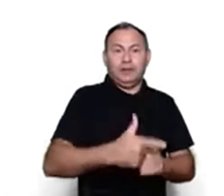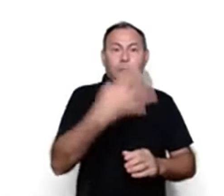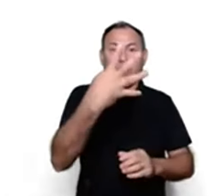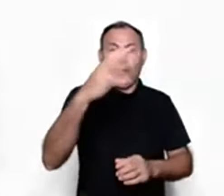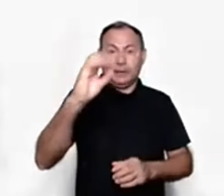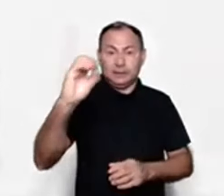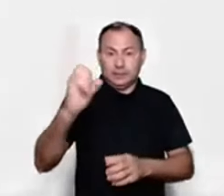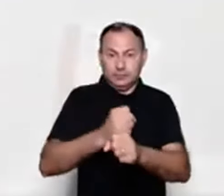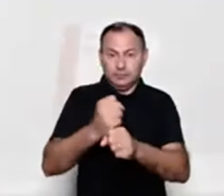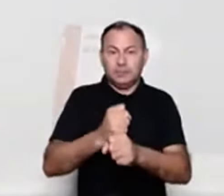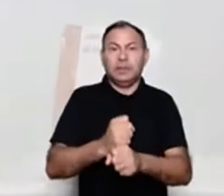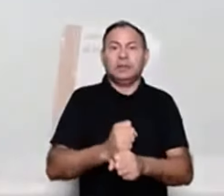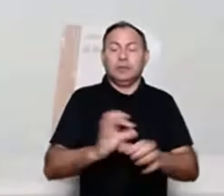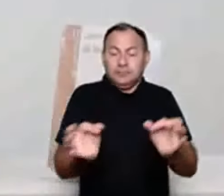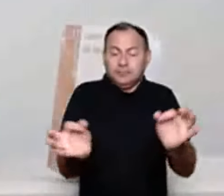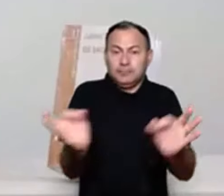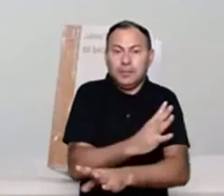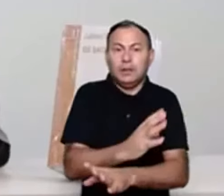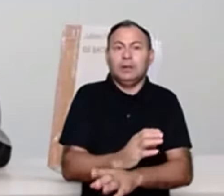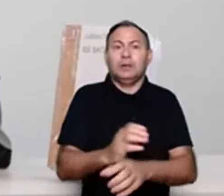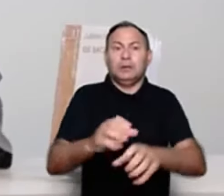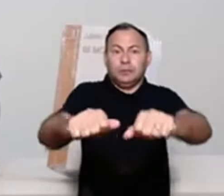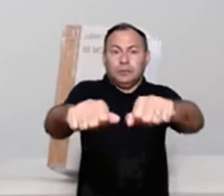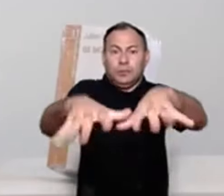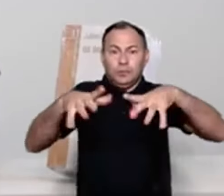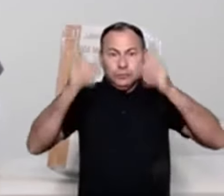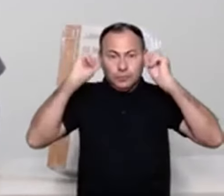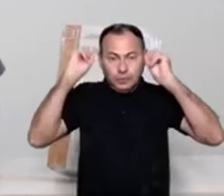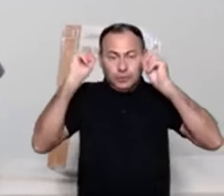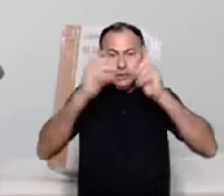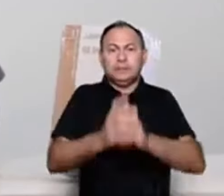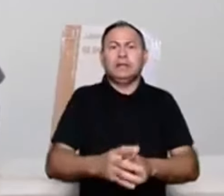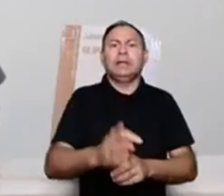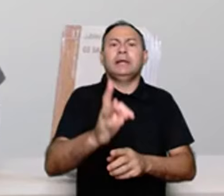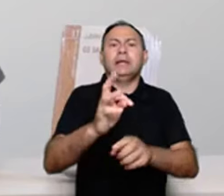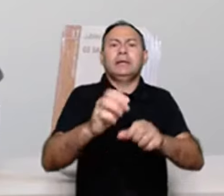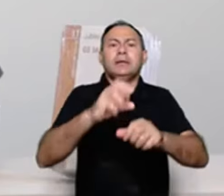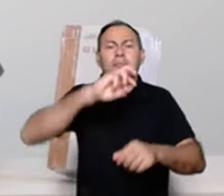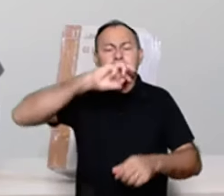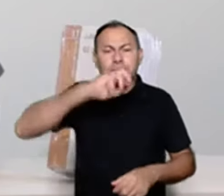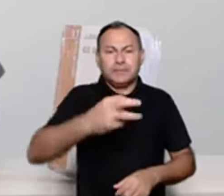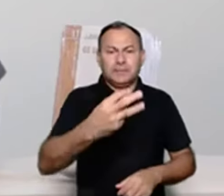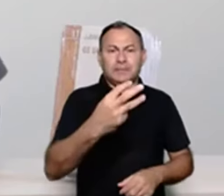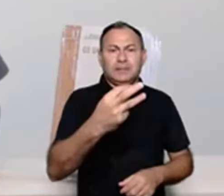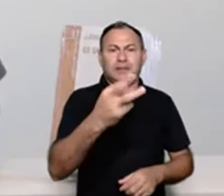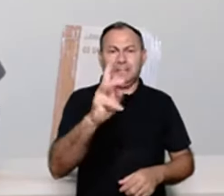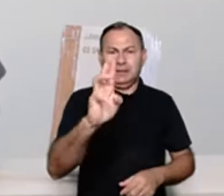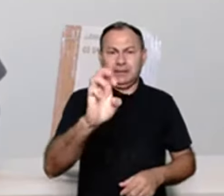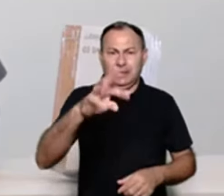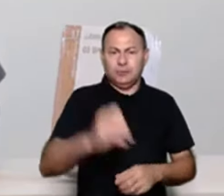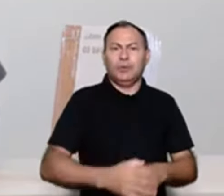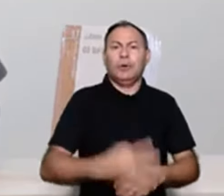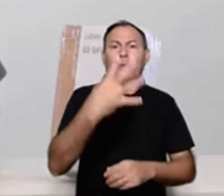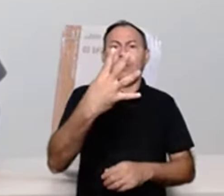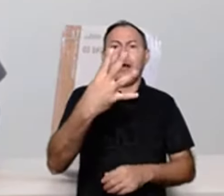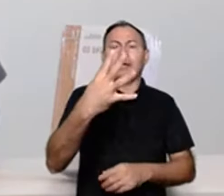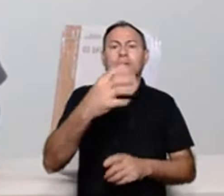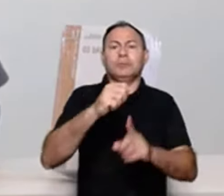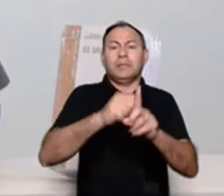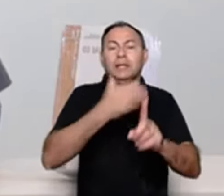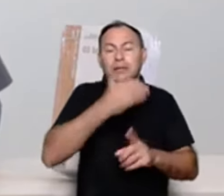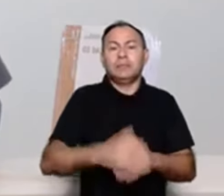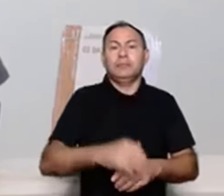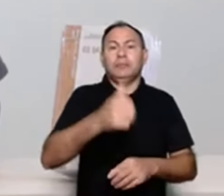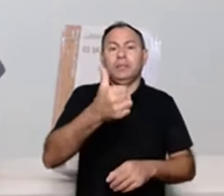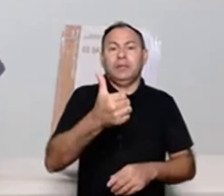400 anos da finalização do Conselho de Trento, 4 de dezembro de 1563.